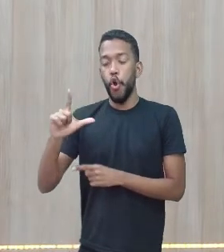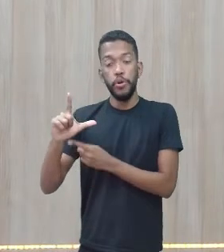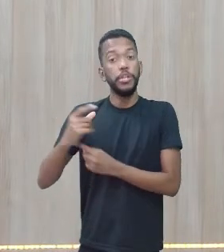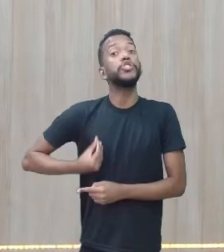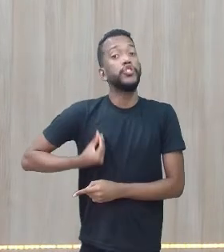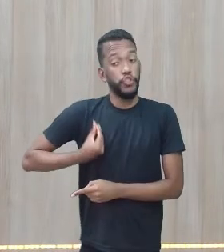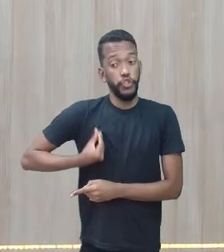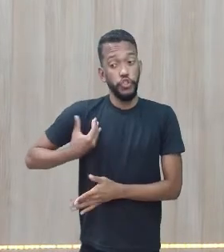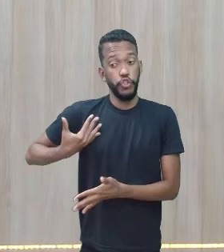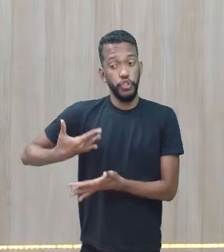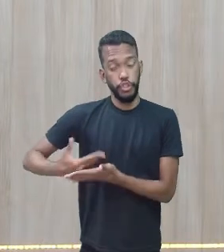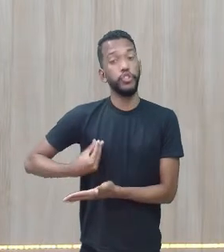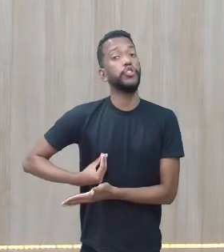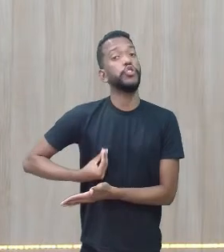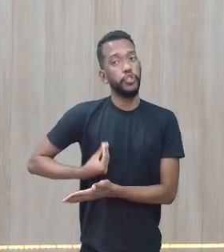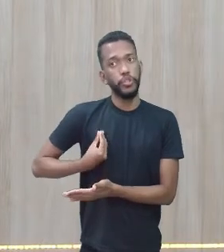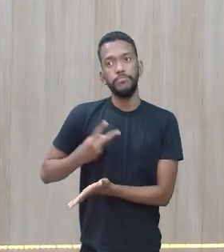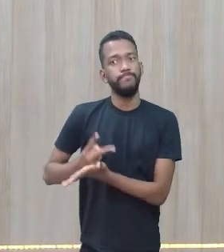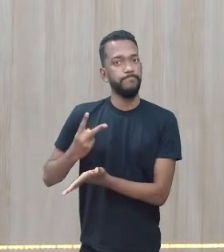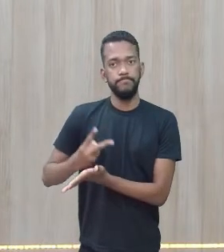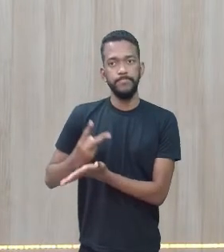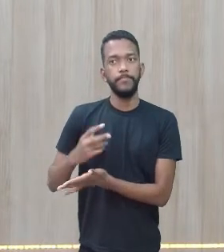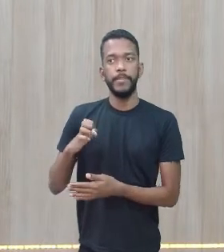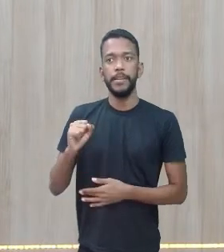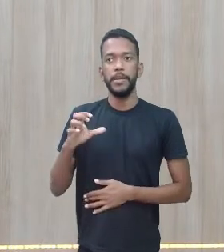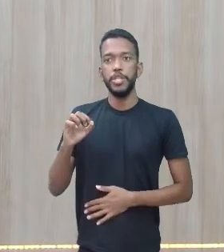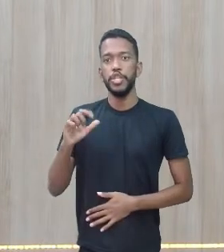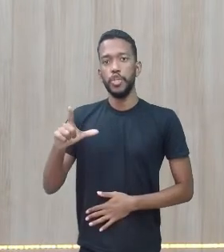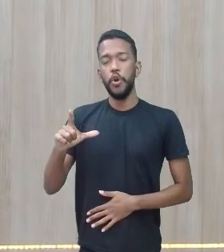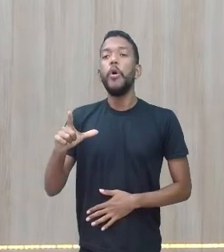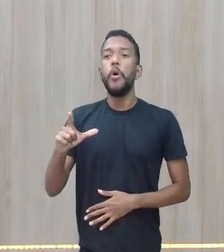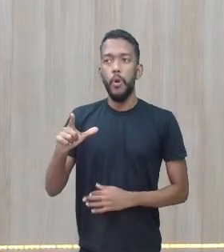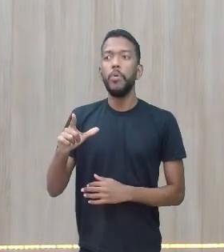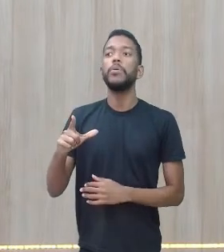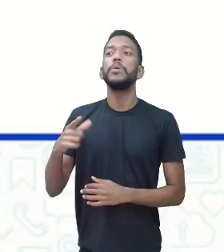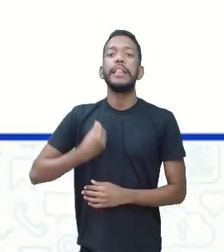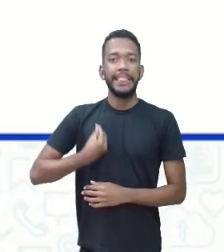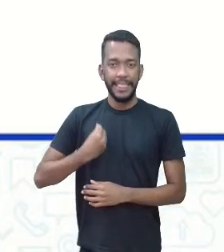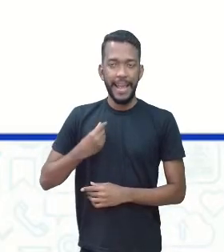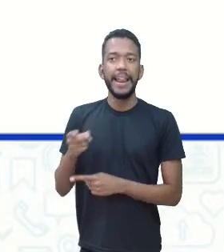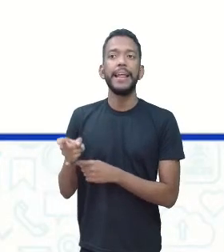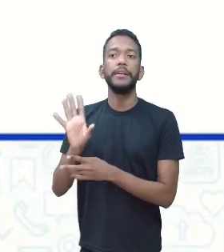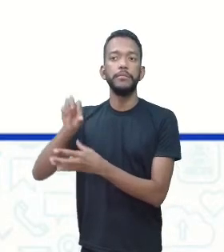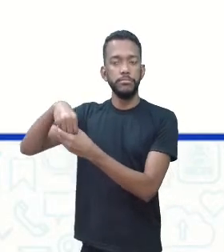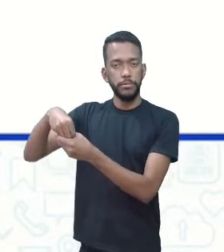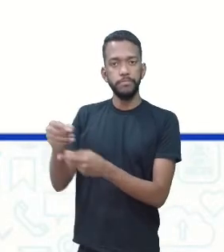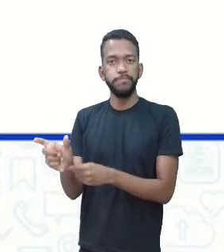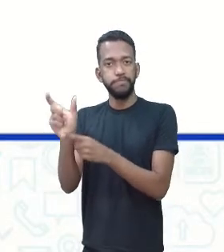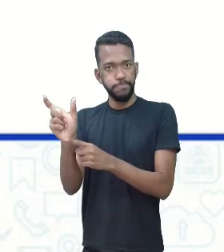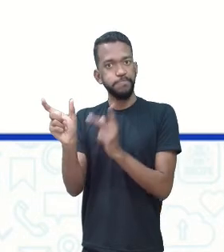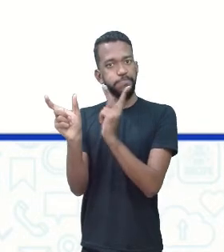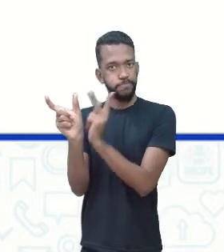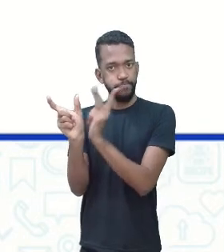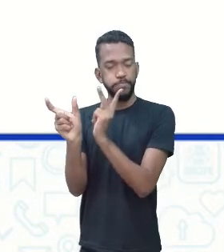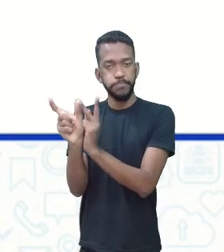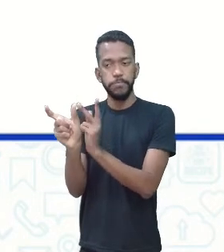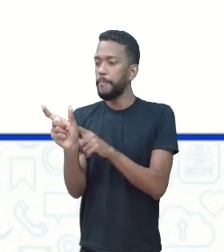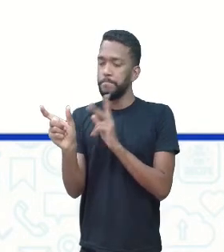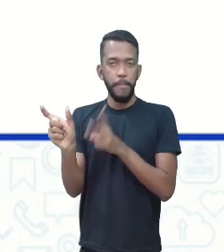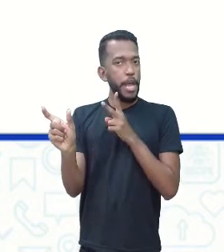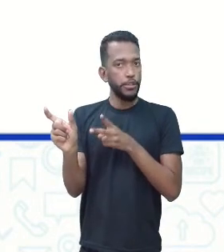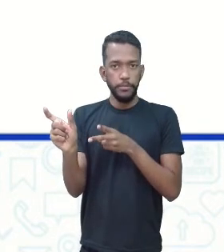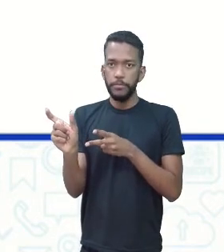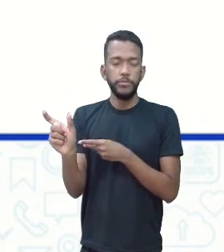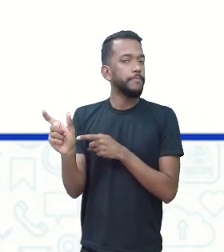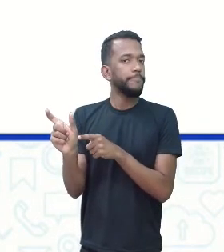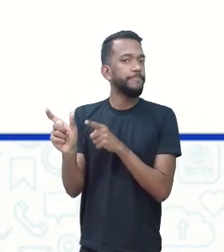lá, escolinha está lá, escolar está lá, não é? O radical é a parte fixa que